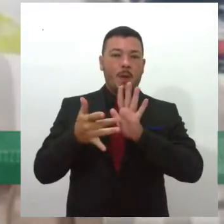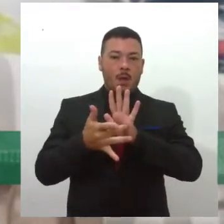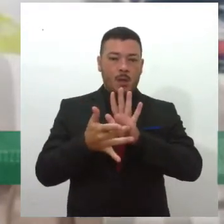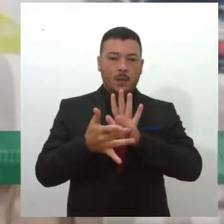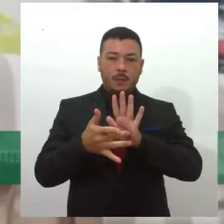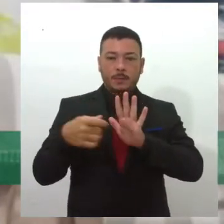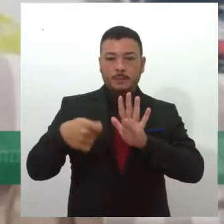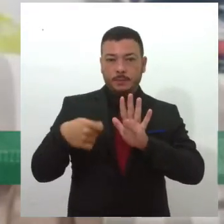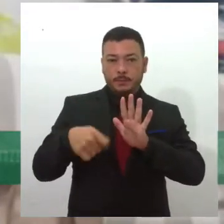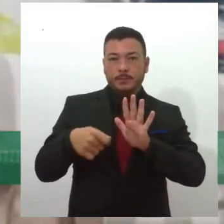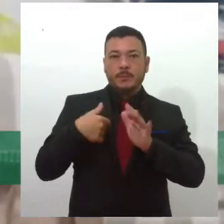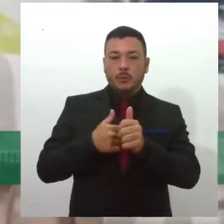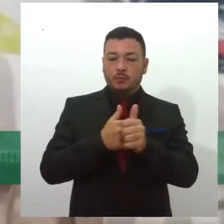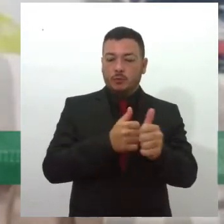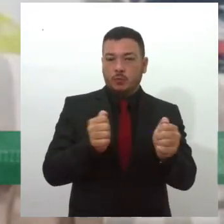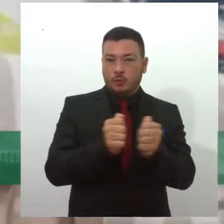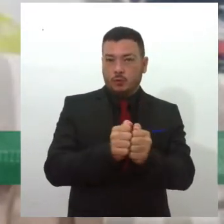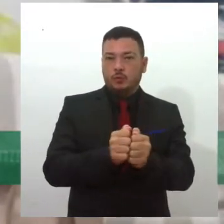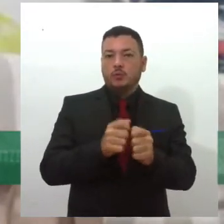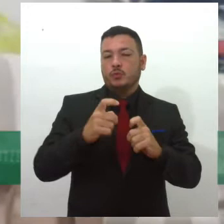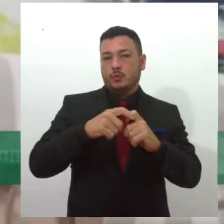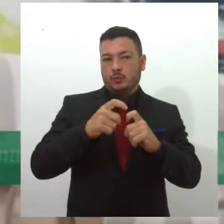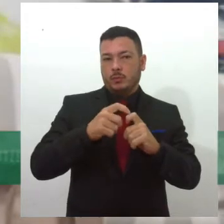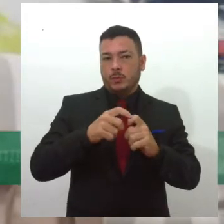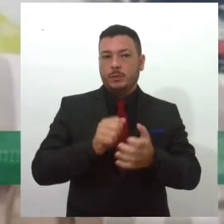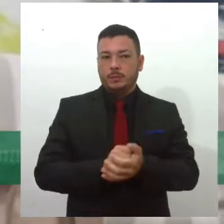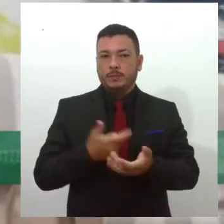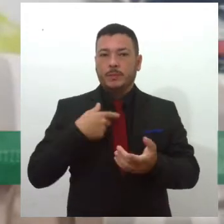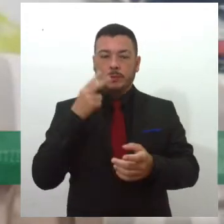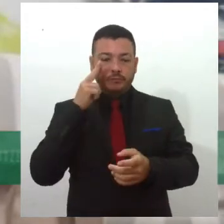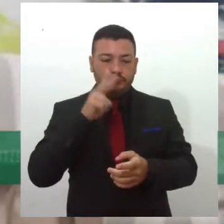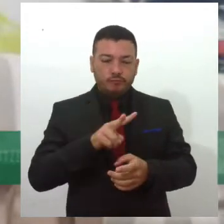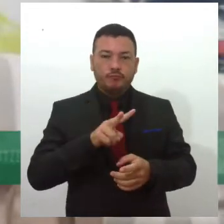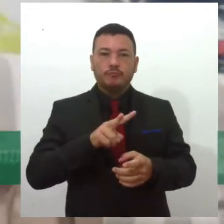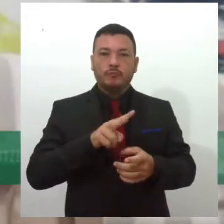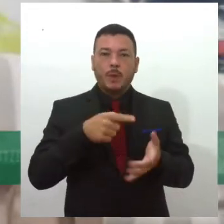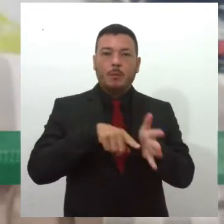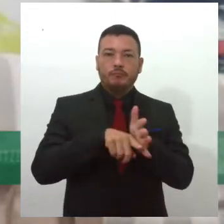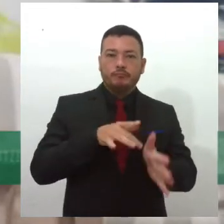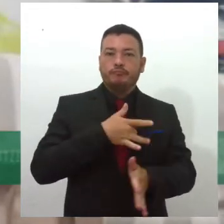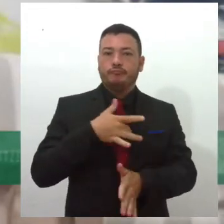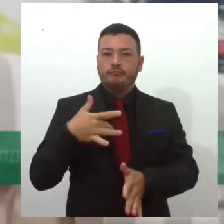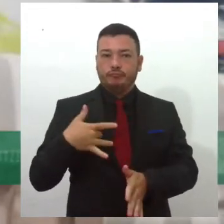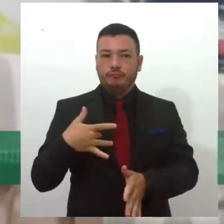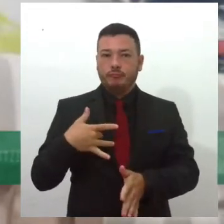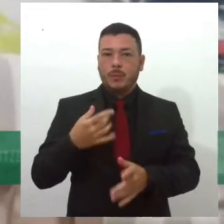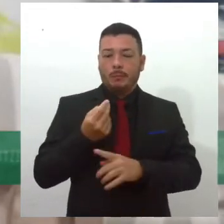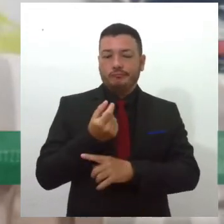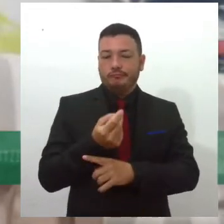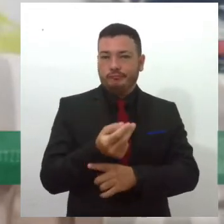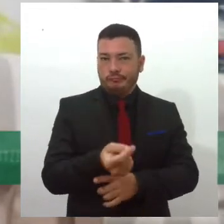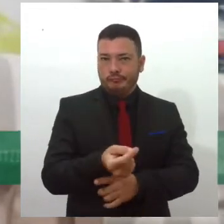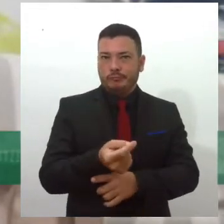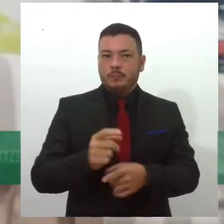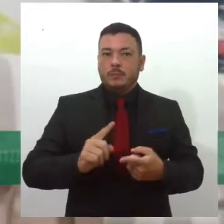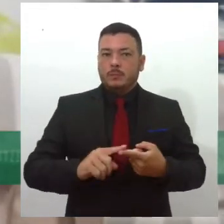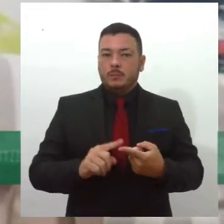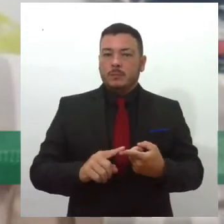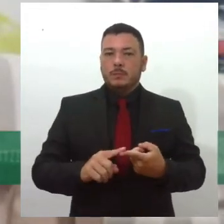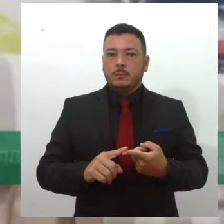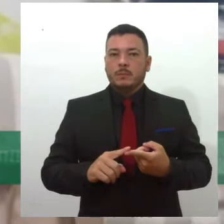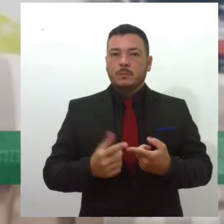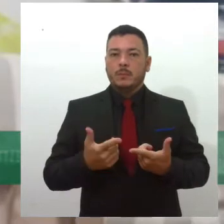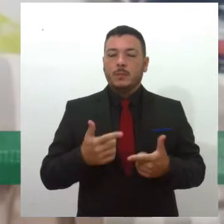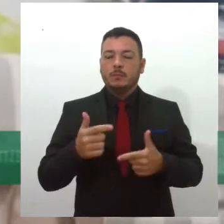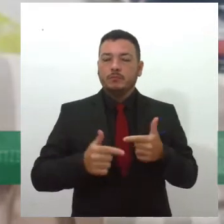de um acompanhamento especializado, vão precisar do que a gente chama de atenção secundária à saúde, por muito tempo. Se tem uma capacidade respiratória, uma